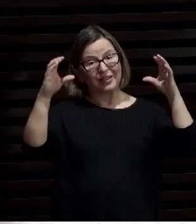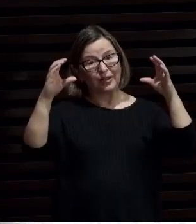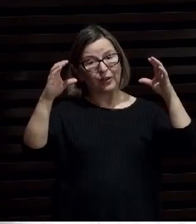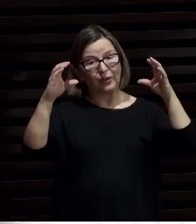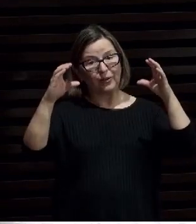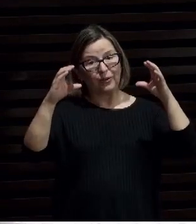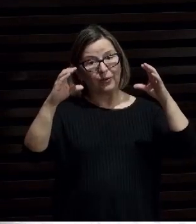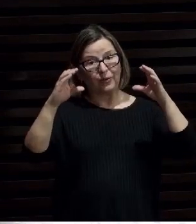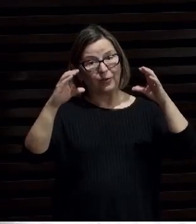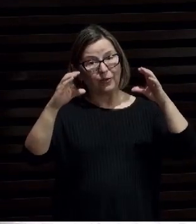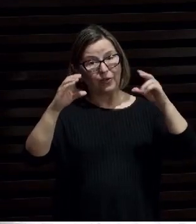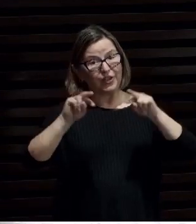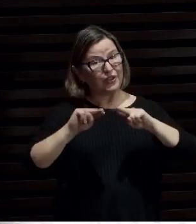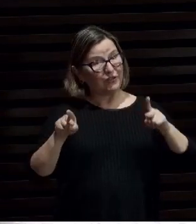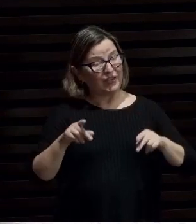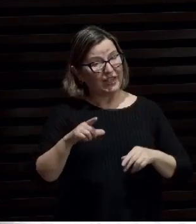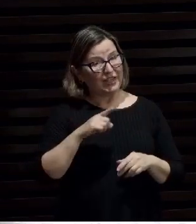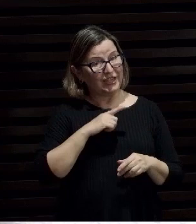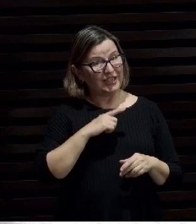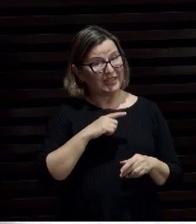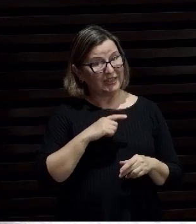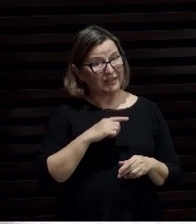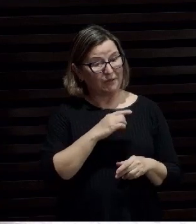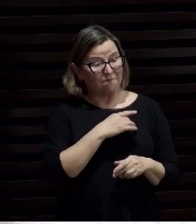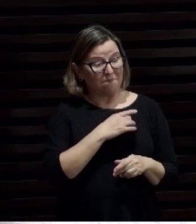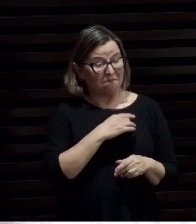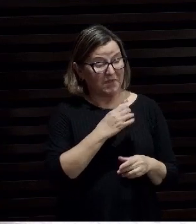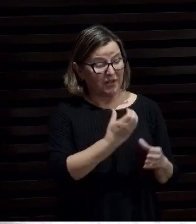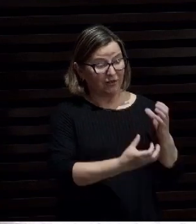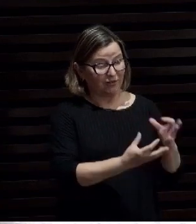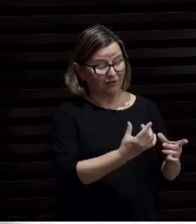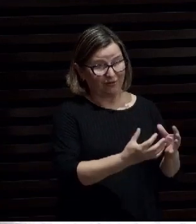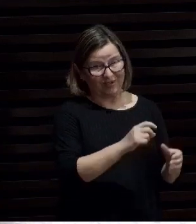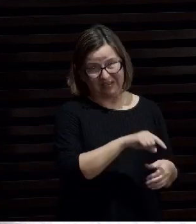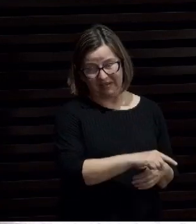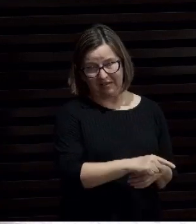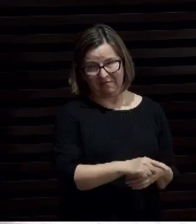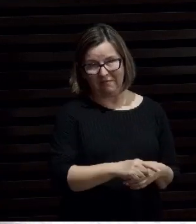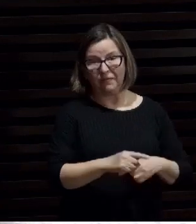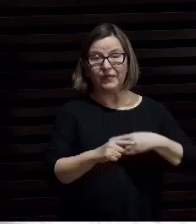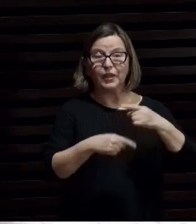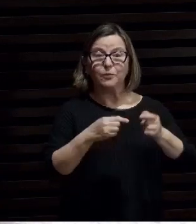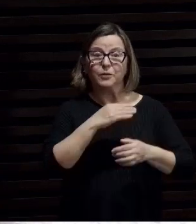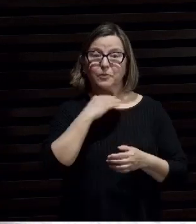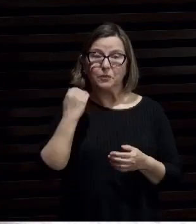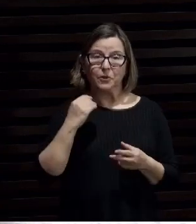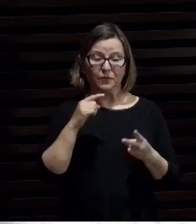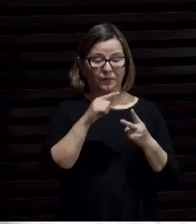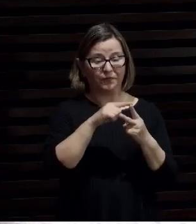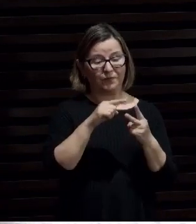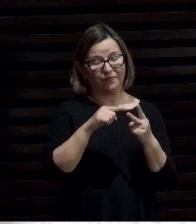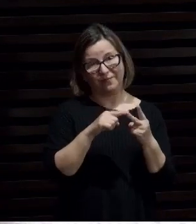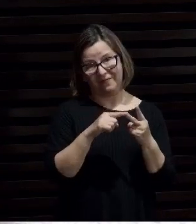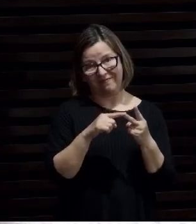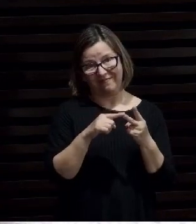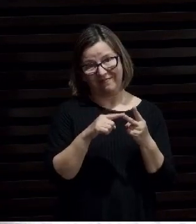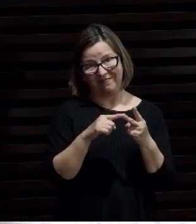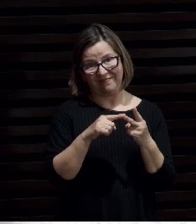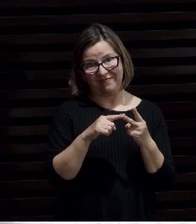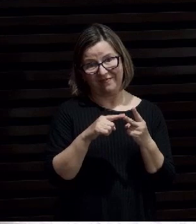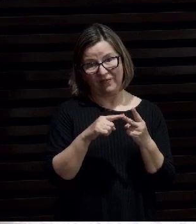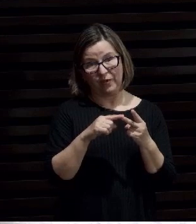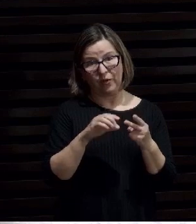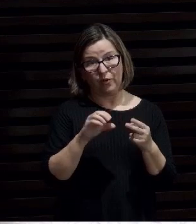inferno. O que acontece é o seguinte: depois que morre, você tem duas opções, só tem dois destinos, céu